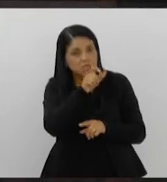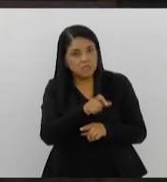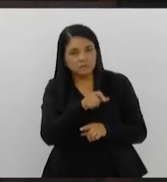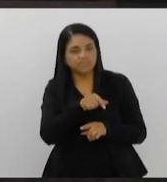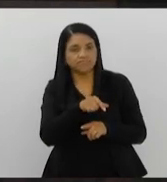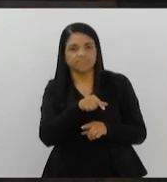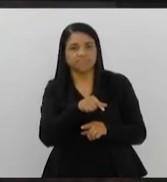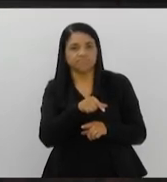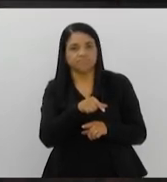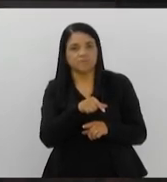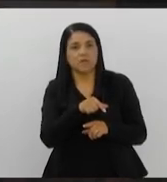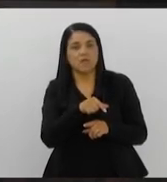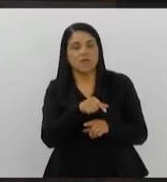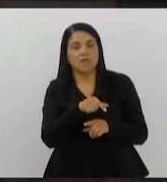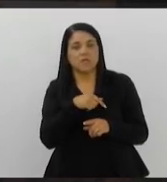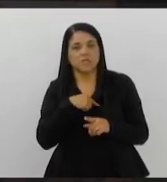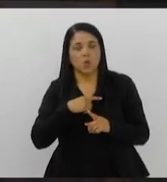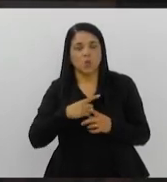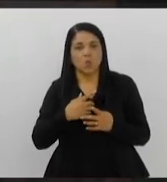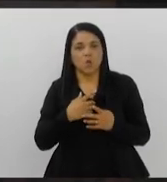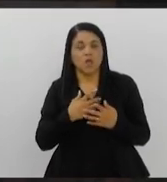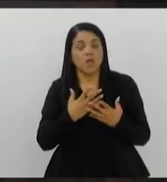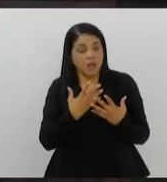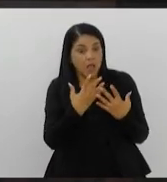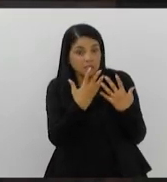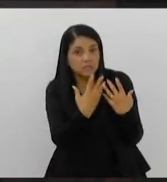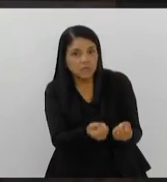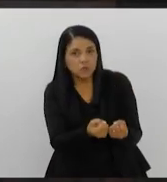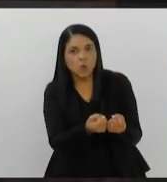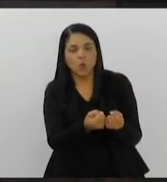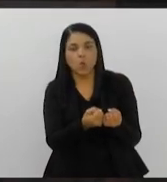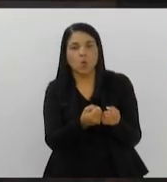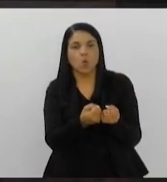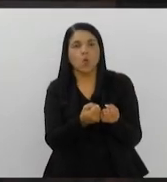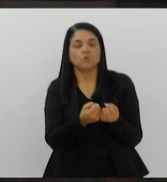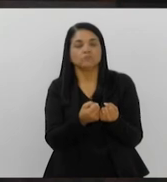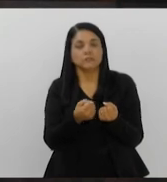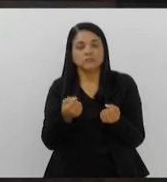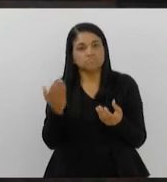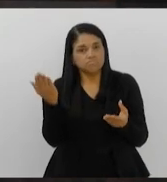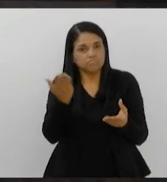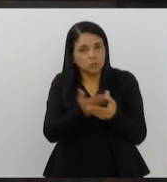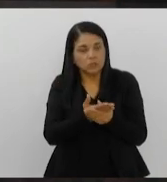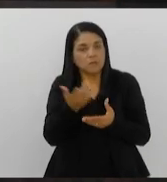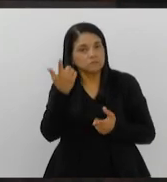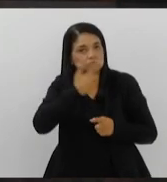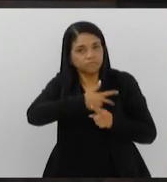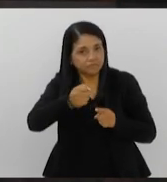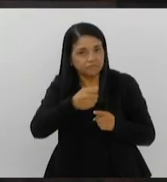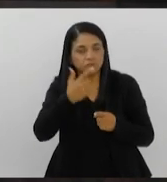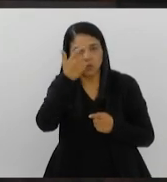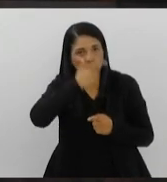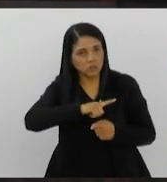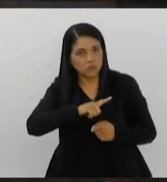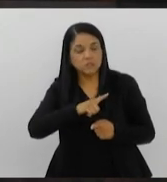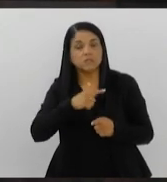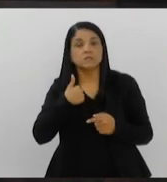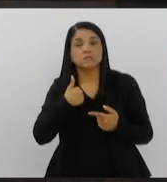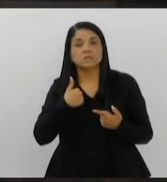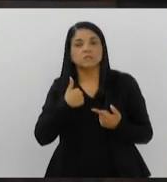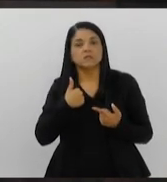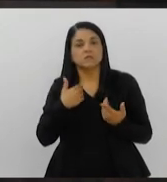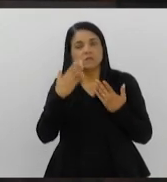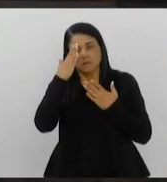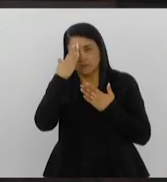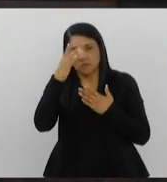furtou e ali me defendeu e nós ganhamos aquela causa e pós isso nós graças a Deus